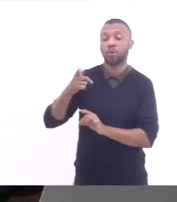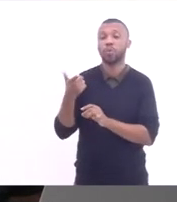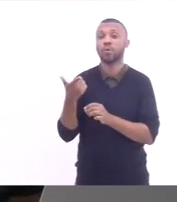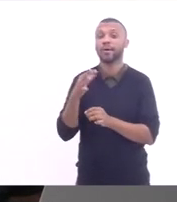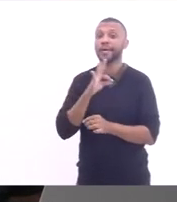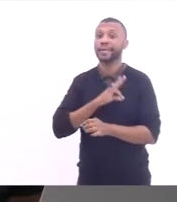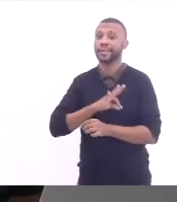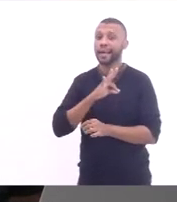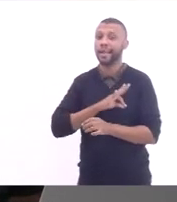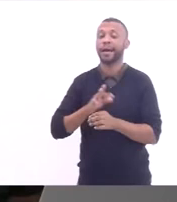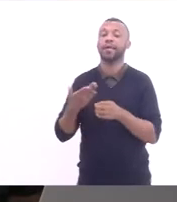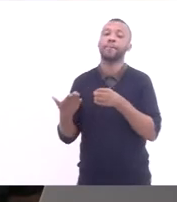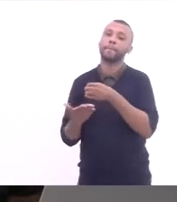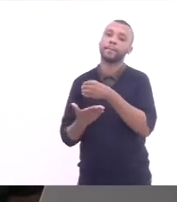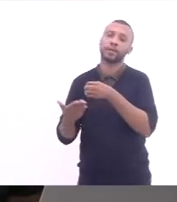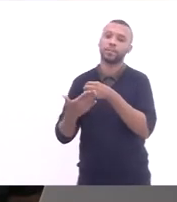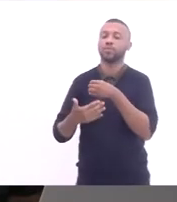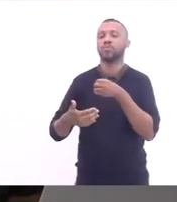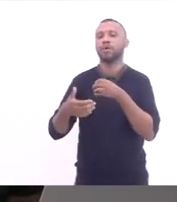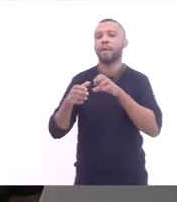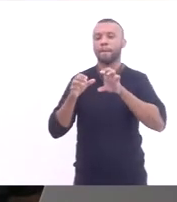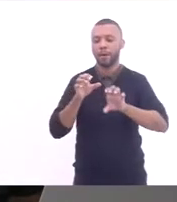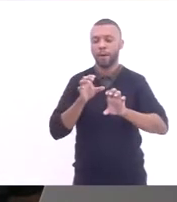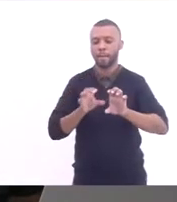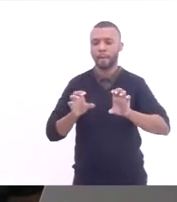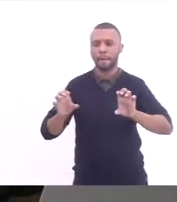regional de